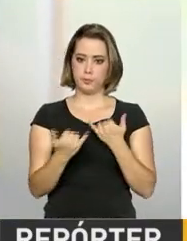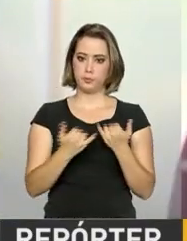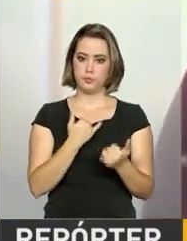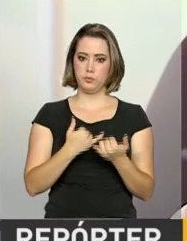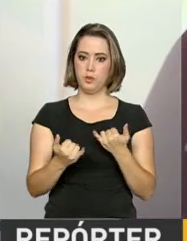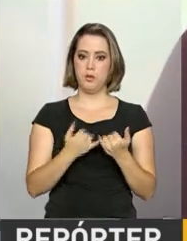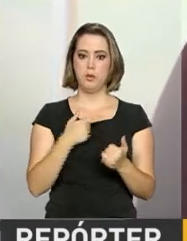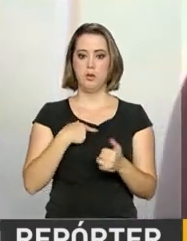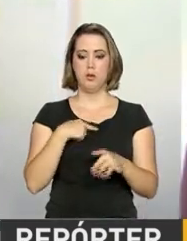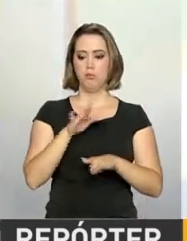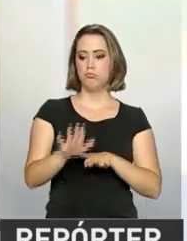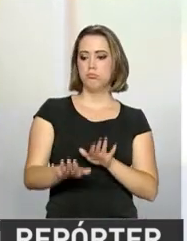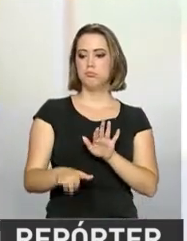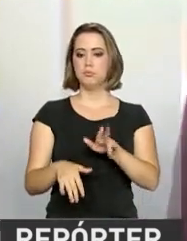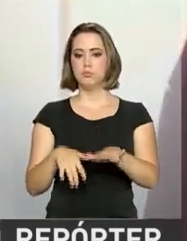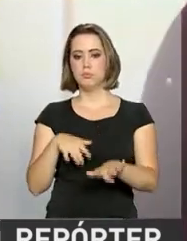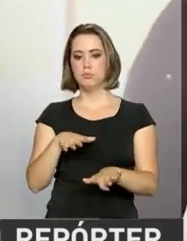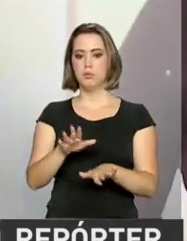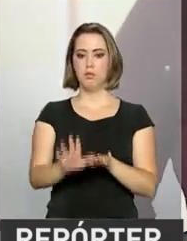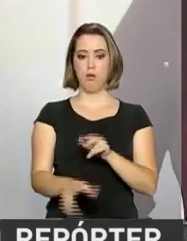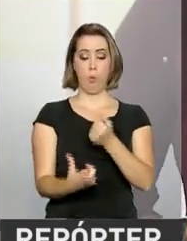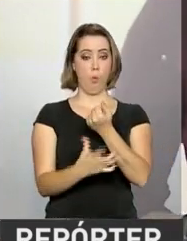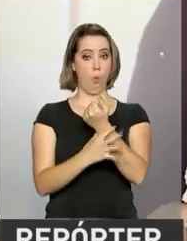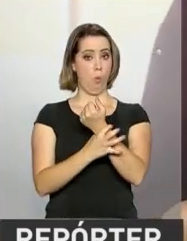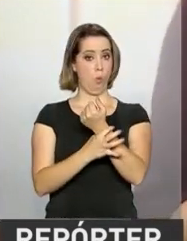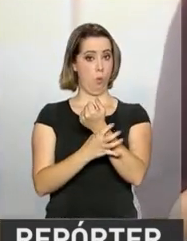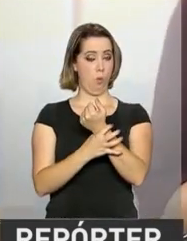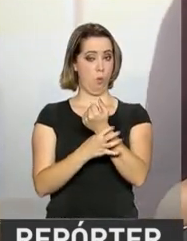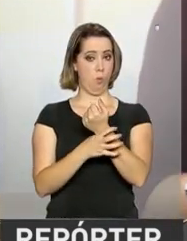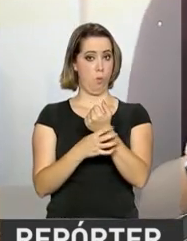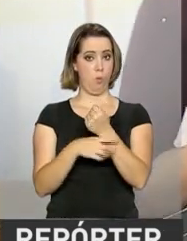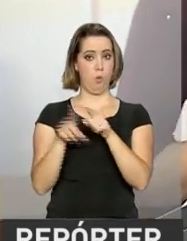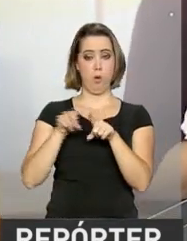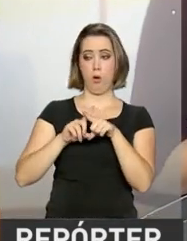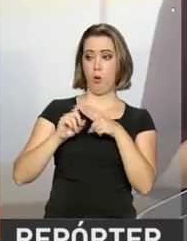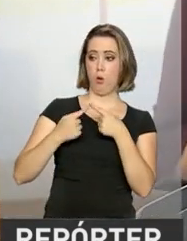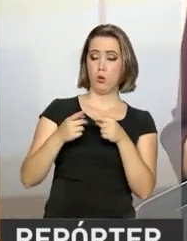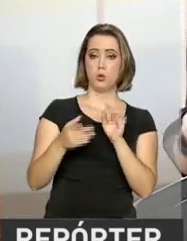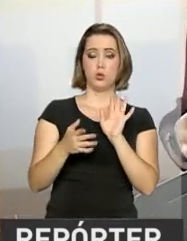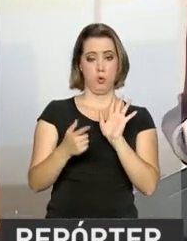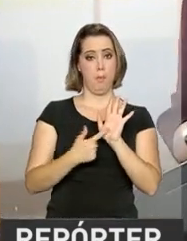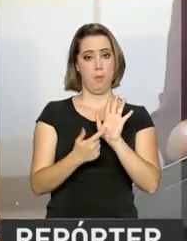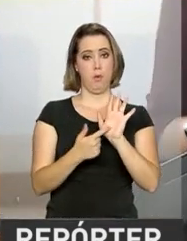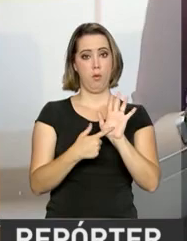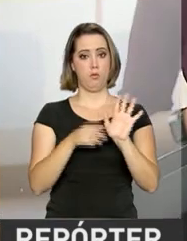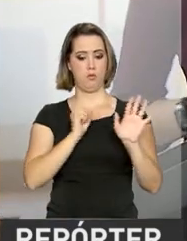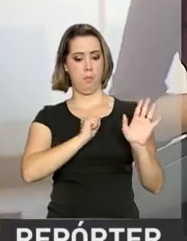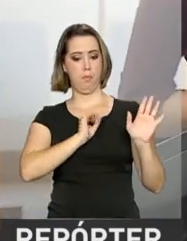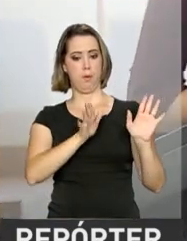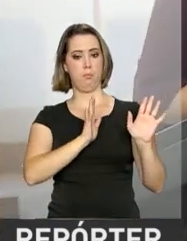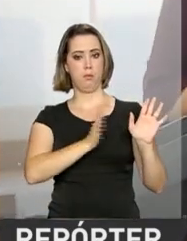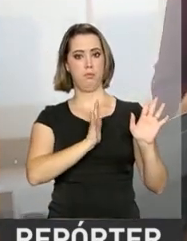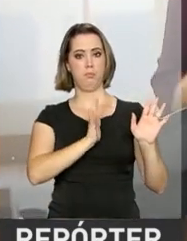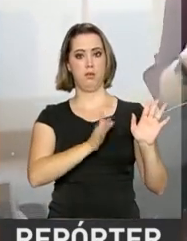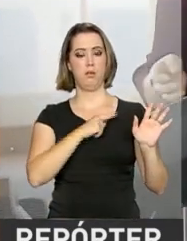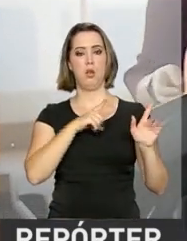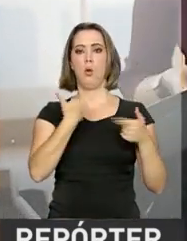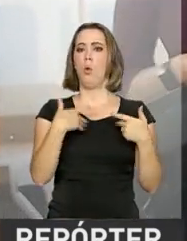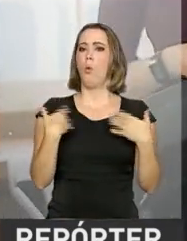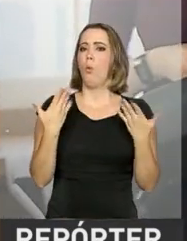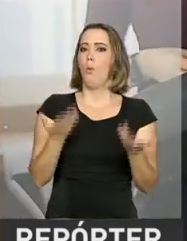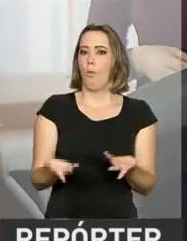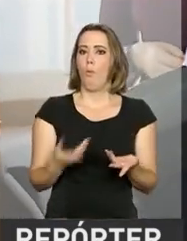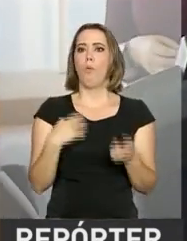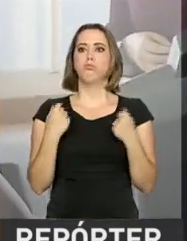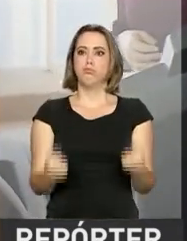esteira o relógio marca meus batimentos cardíacos a distância que eu percorro e até a quantidade de calorias que o gasto